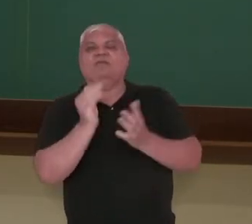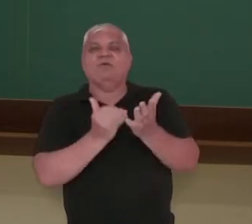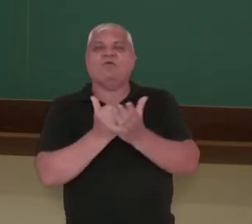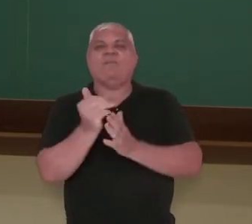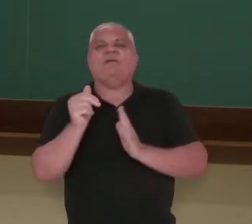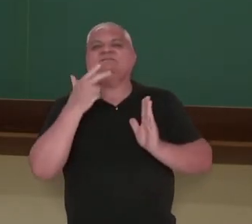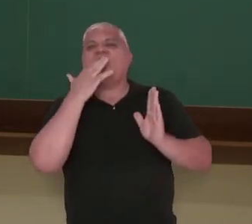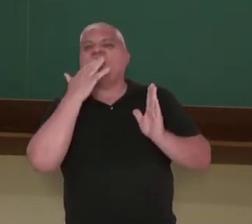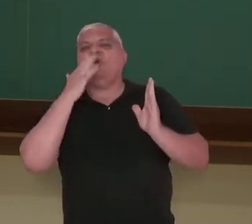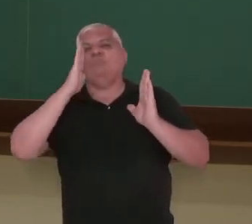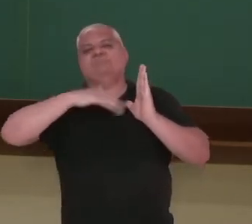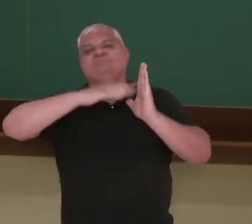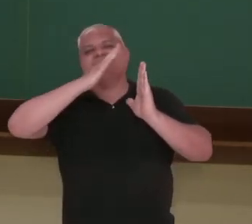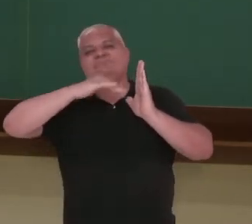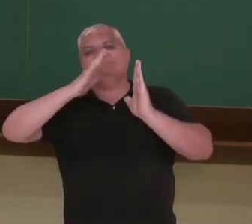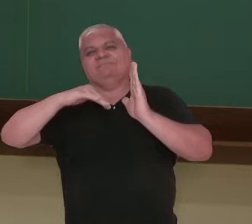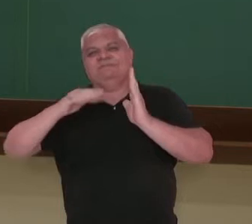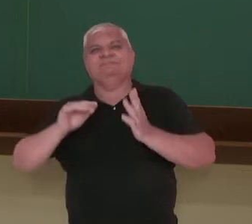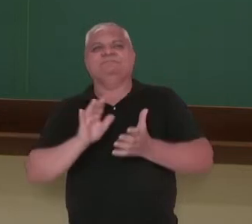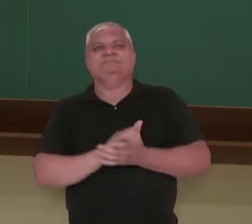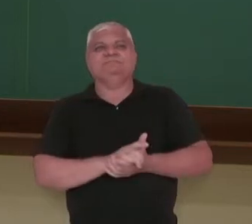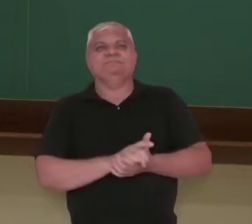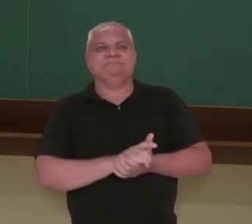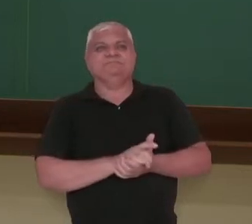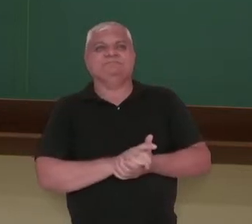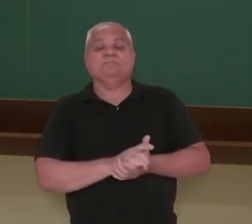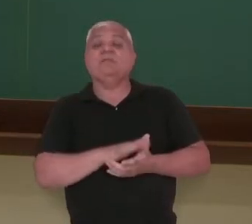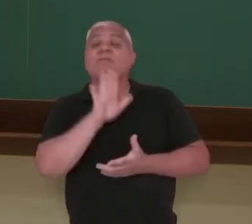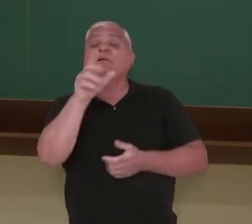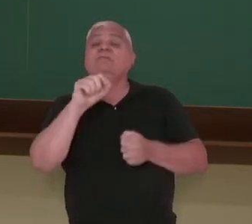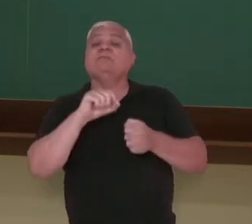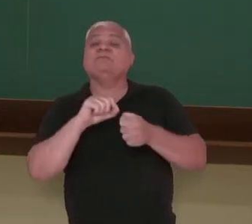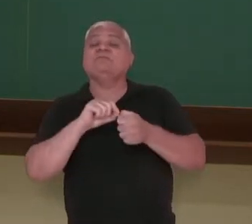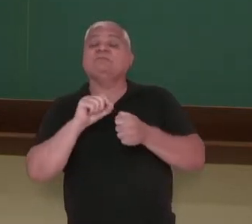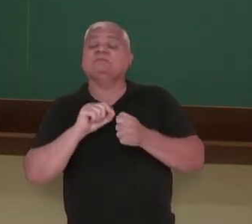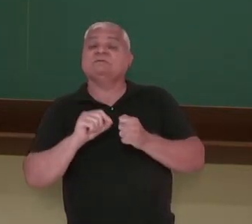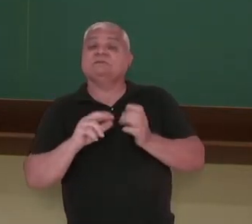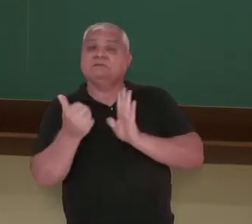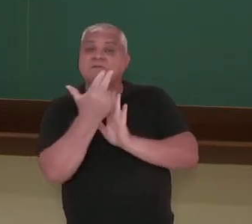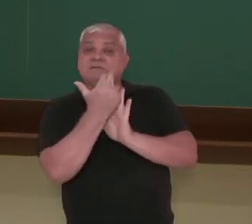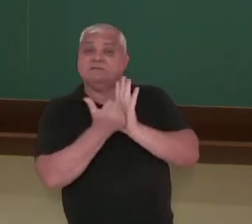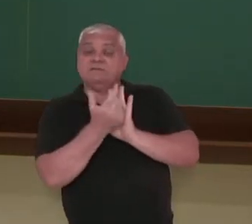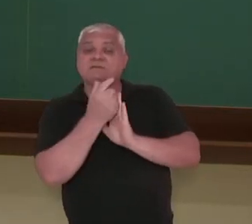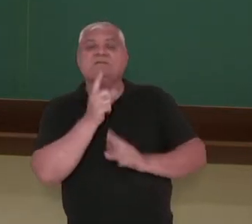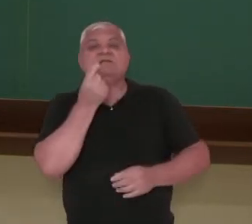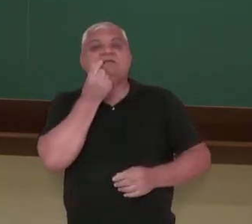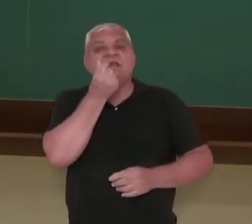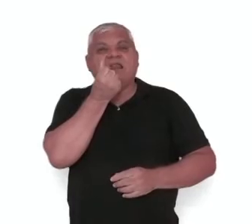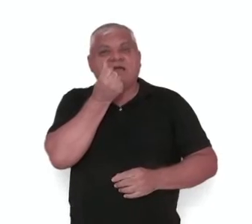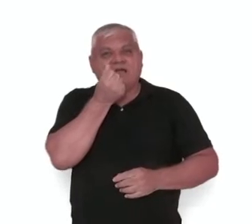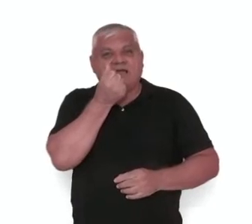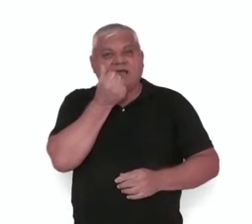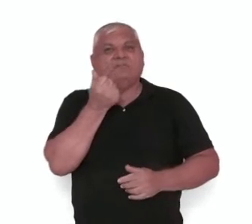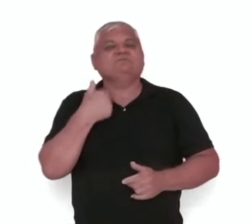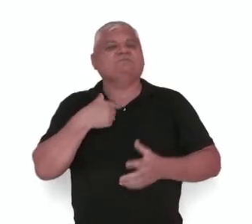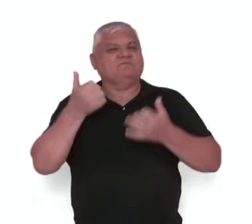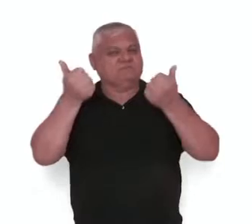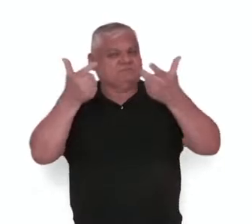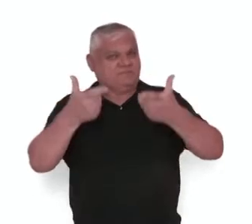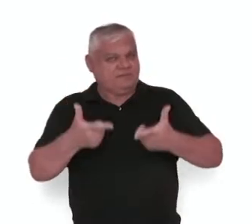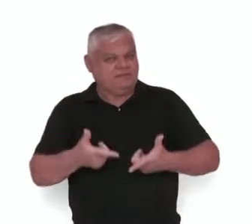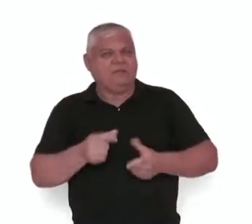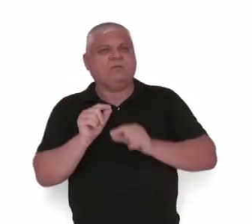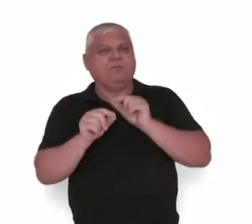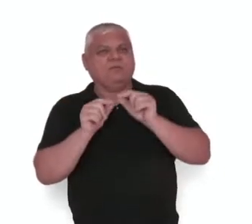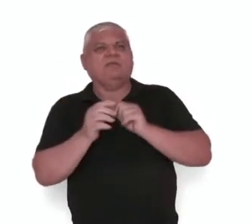que é o definitivo. E nós temos, para realizar os desenhos, nós temos o lápis graduado, que eu vou falar na próxima tela para